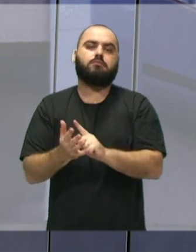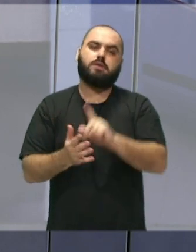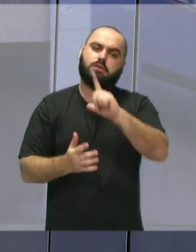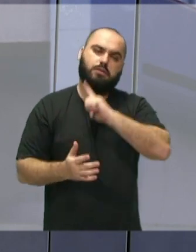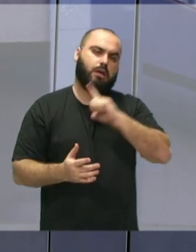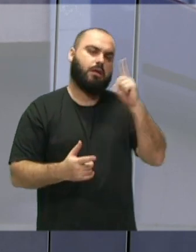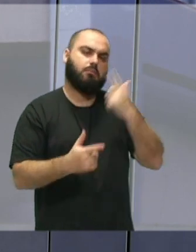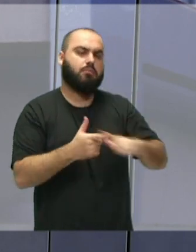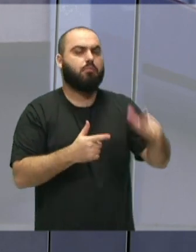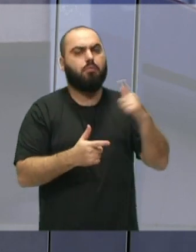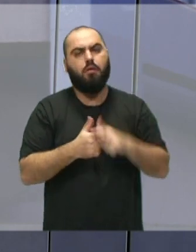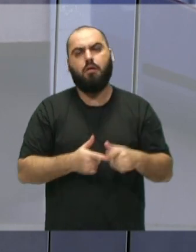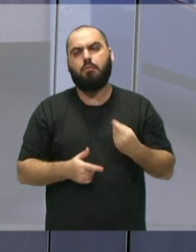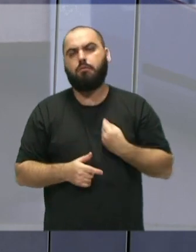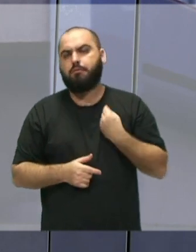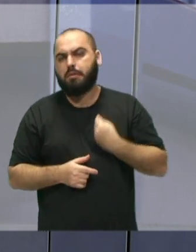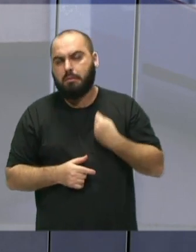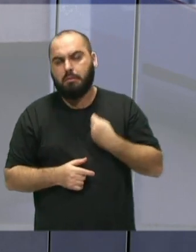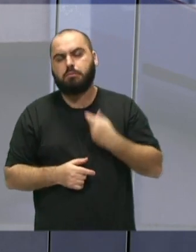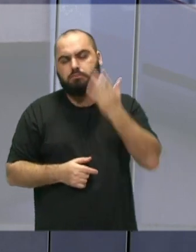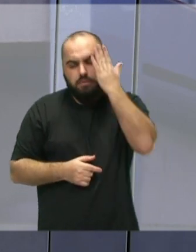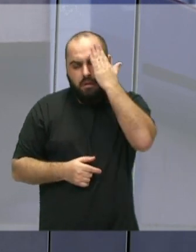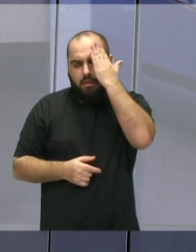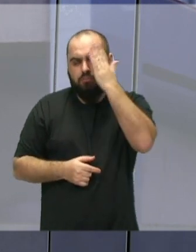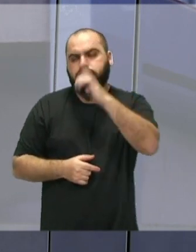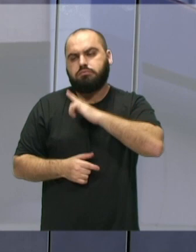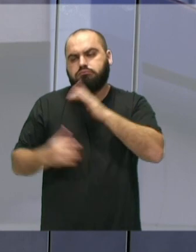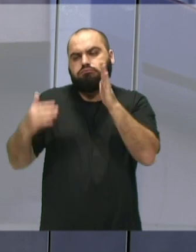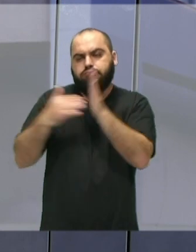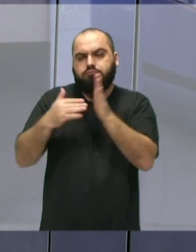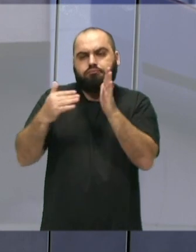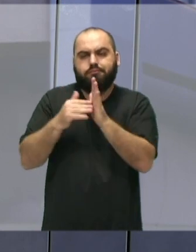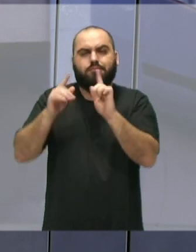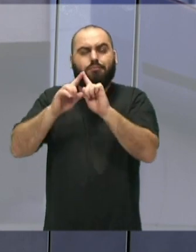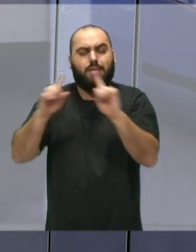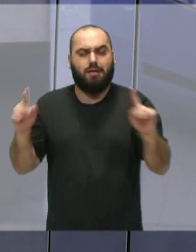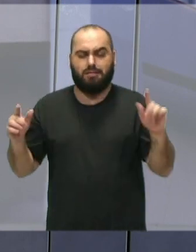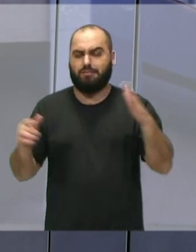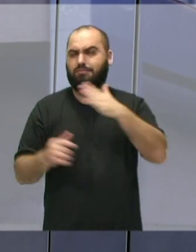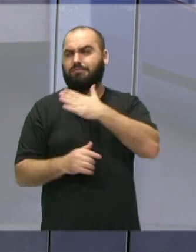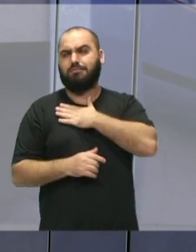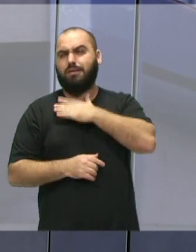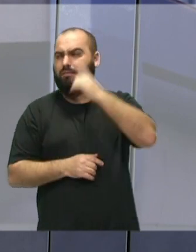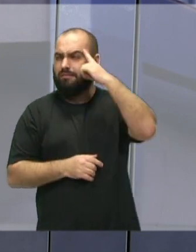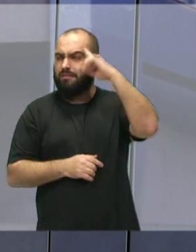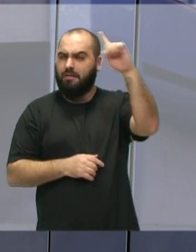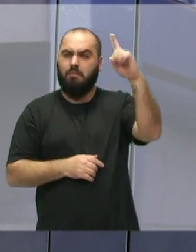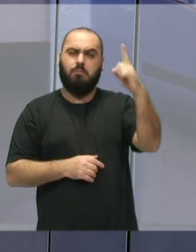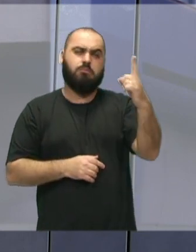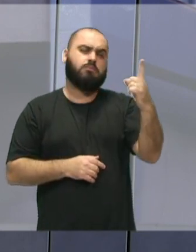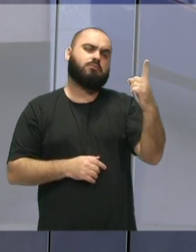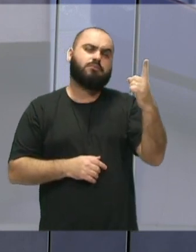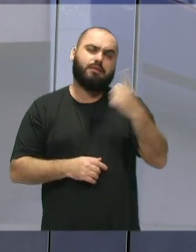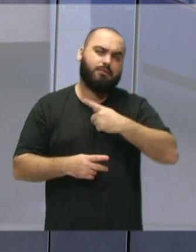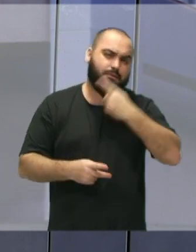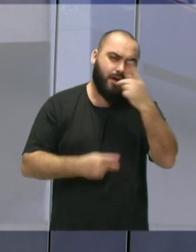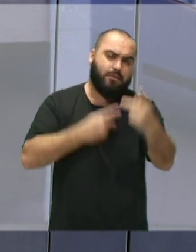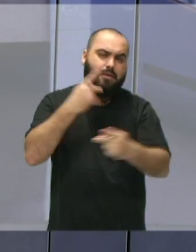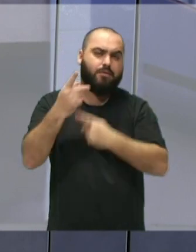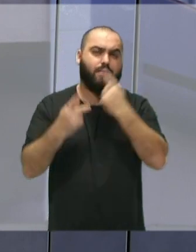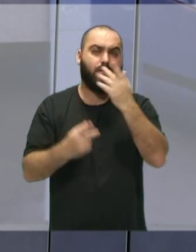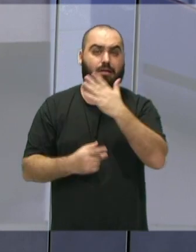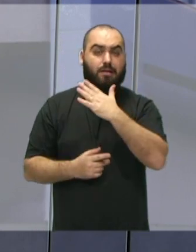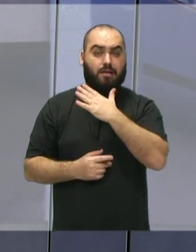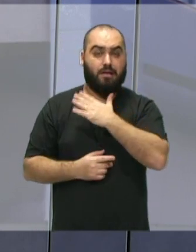na vida da pessoa, naqueles movimentos diários, tudo bem, mas está acima disso. Então, antes mesmo que eu possa falar qualquer coisa, eu